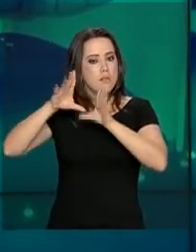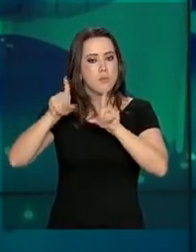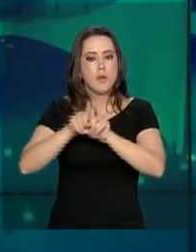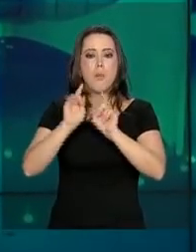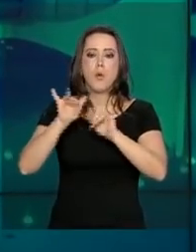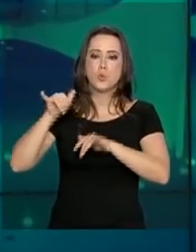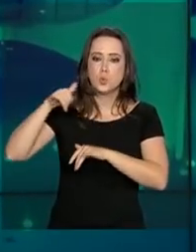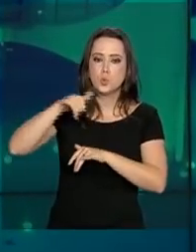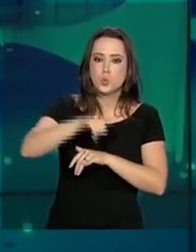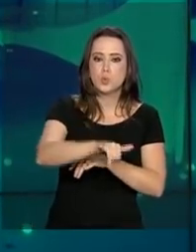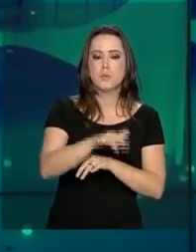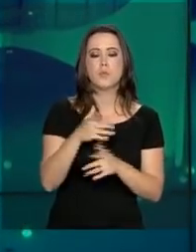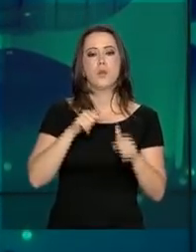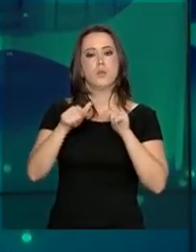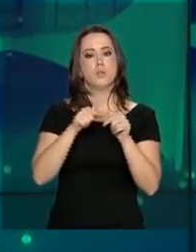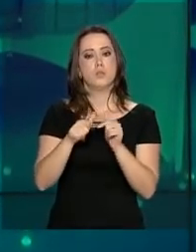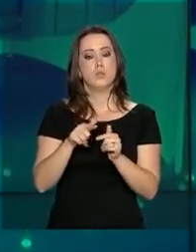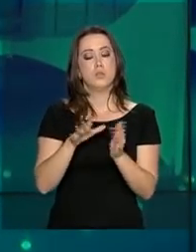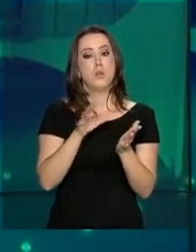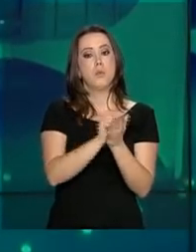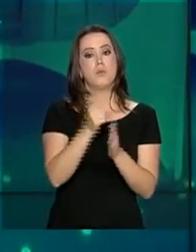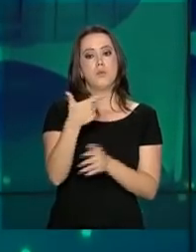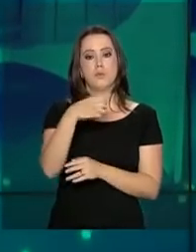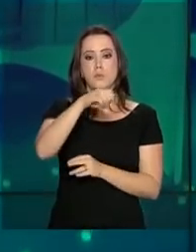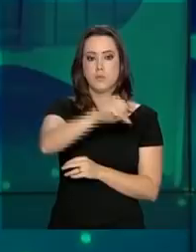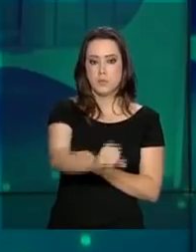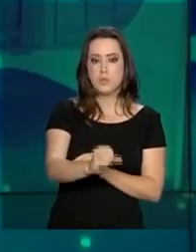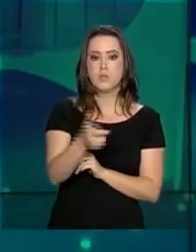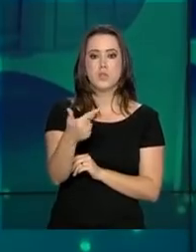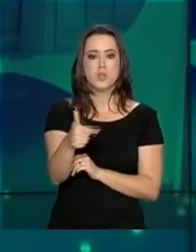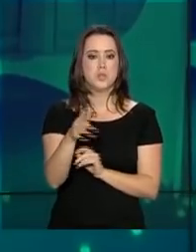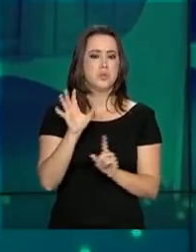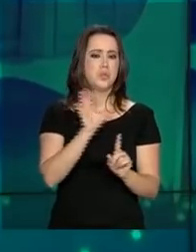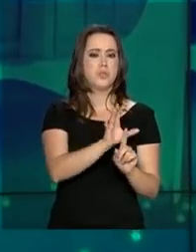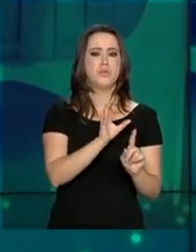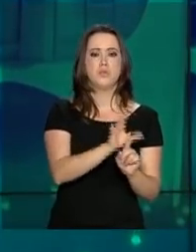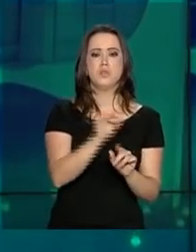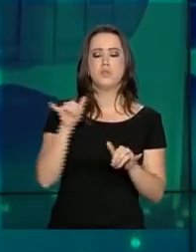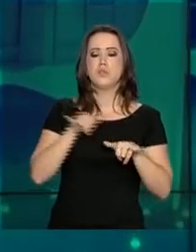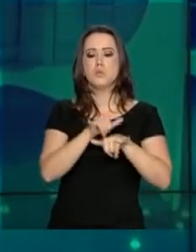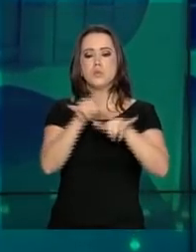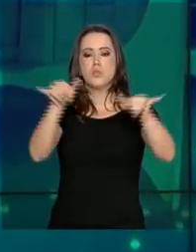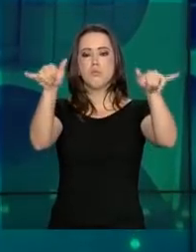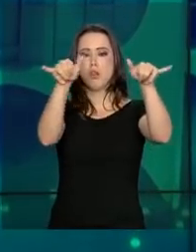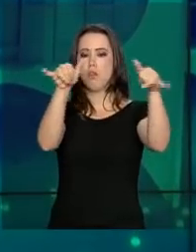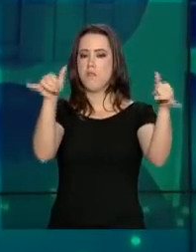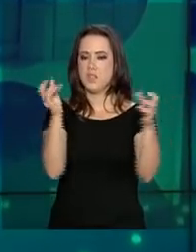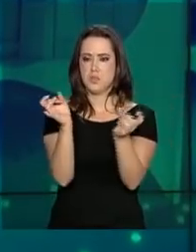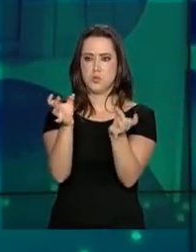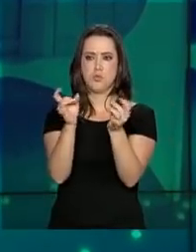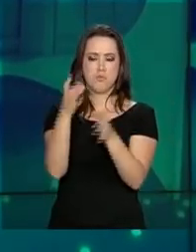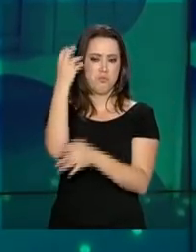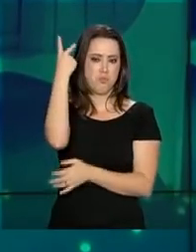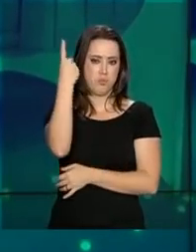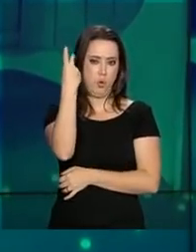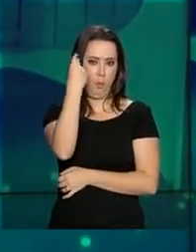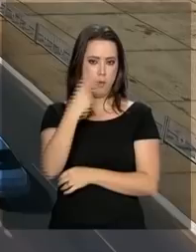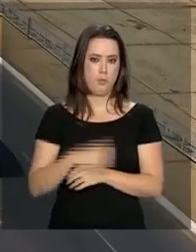poder sobrevoar a operação posse 2019 não trará impactos para a aviação comercial